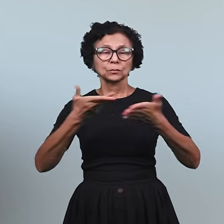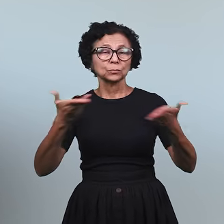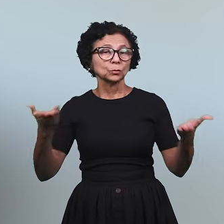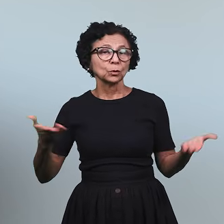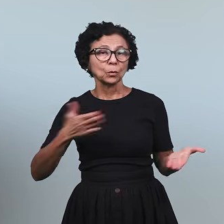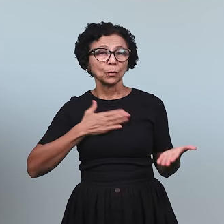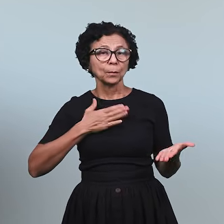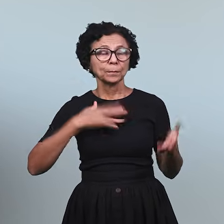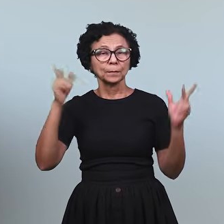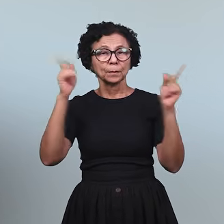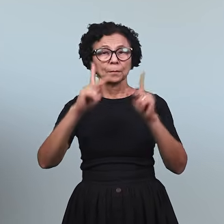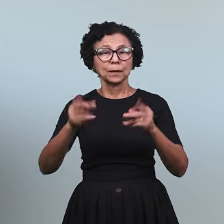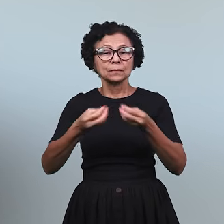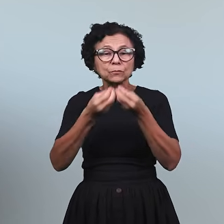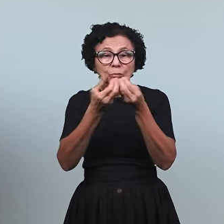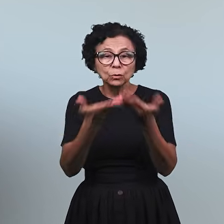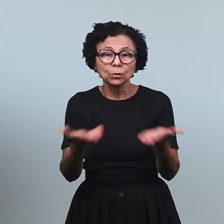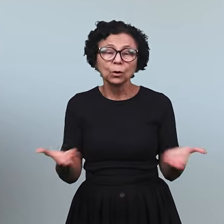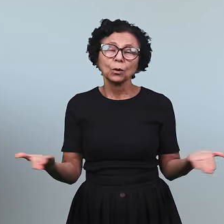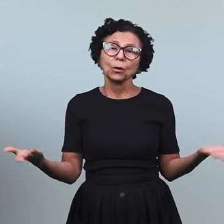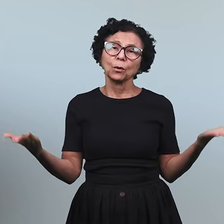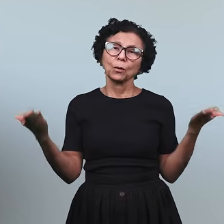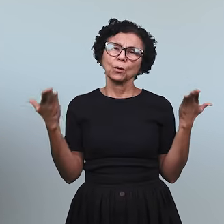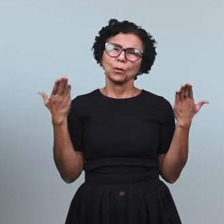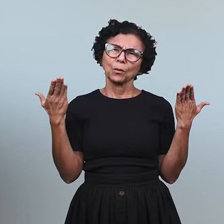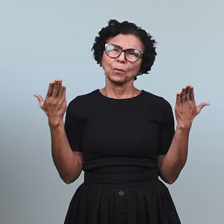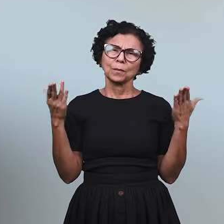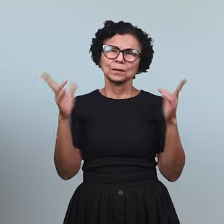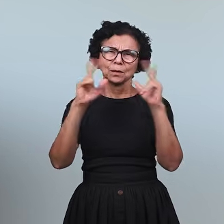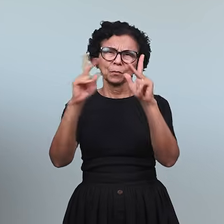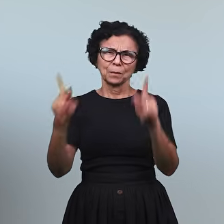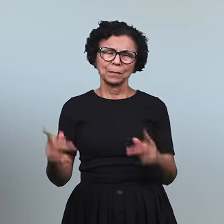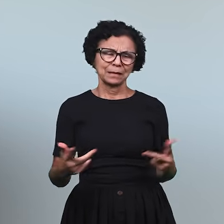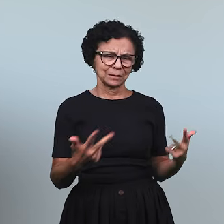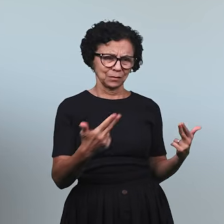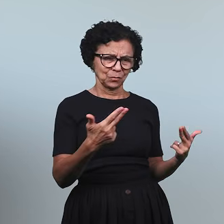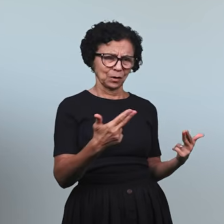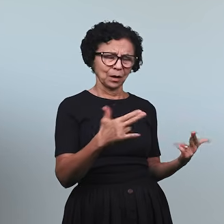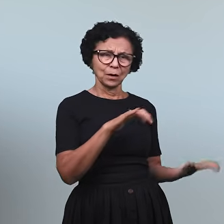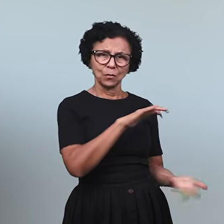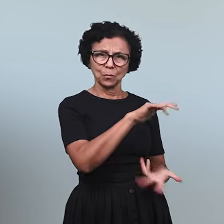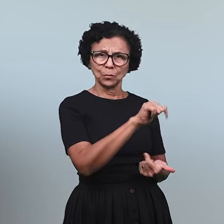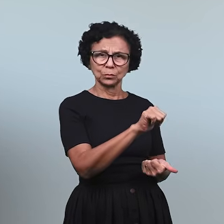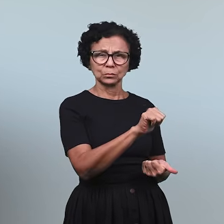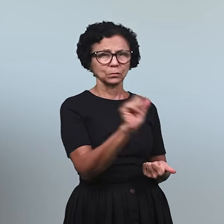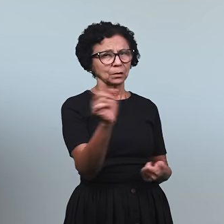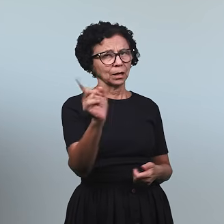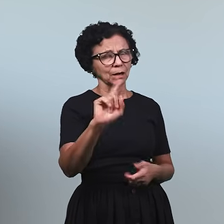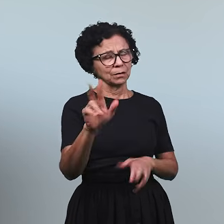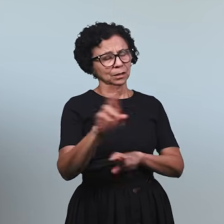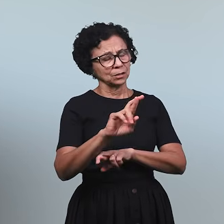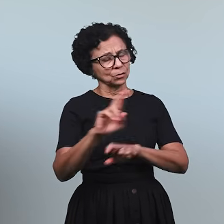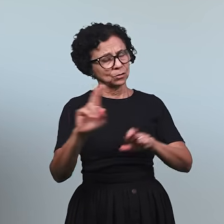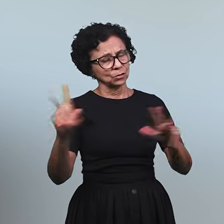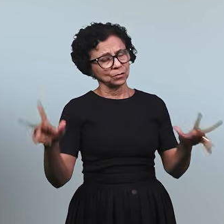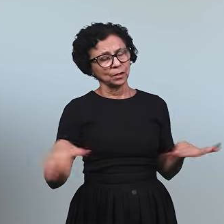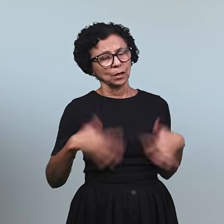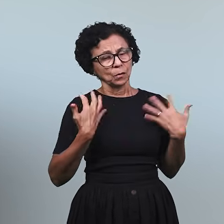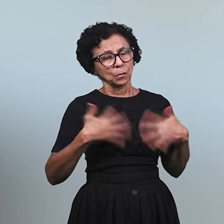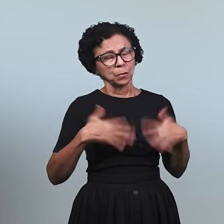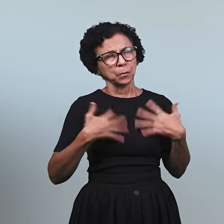a minha paz vos dou. Não vou-la dou como o mundo a dá. Não se turbe o vosso coração, nem